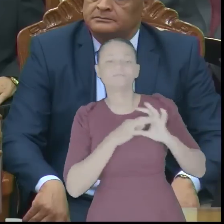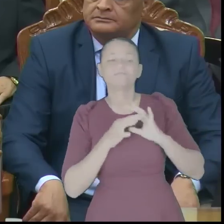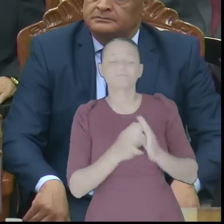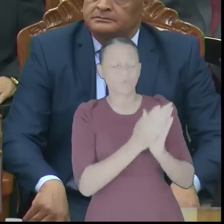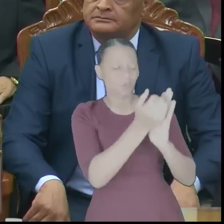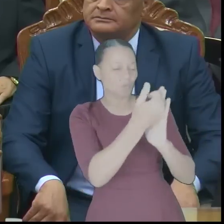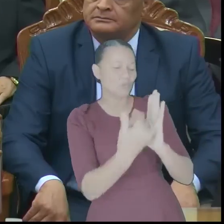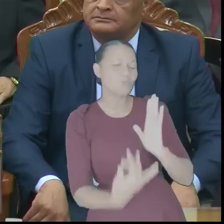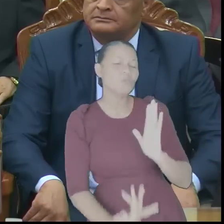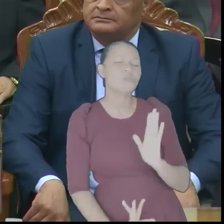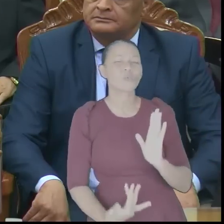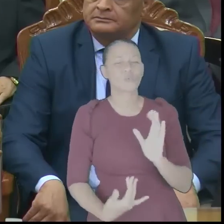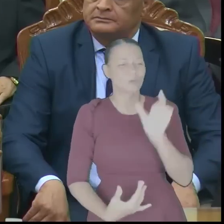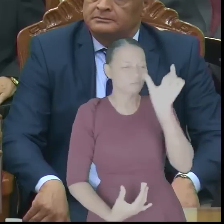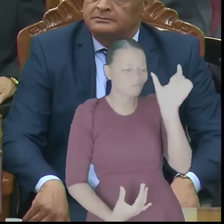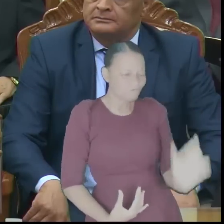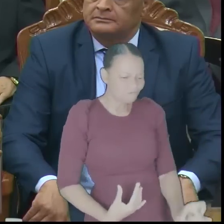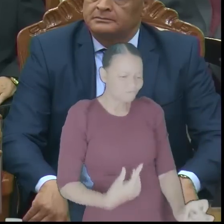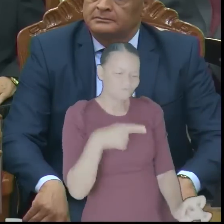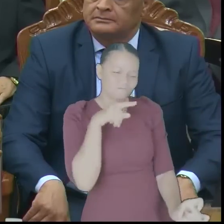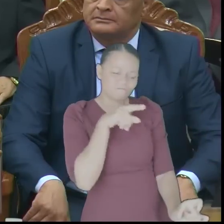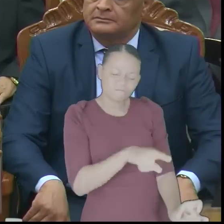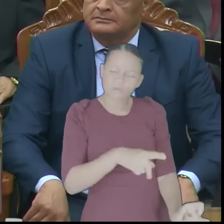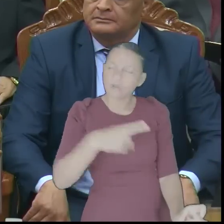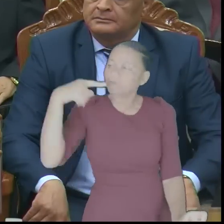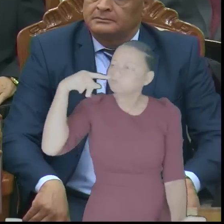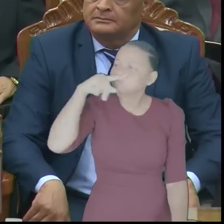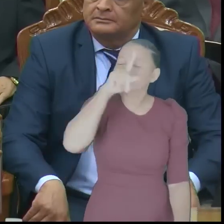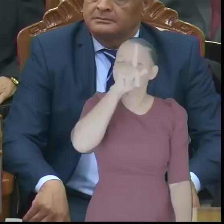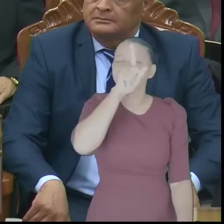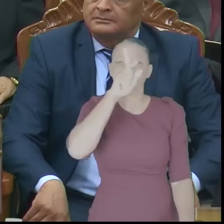diz que o homem peca, o homem desobedece à ordem